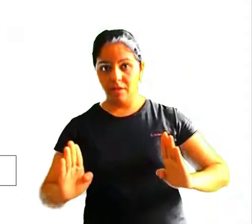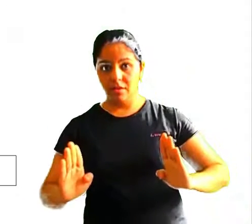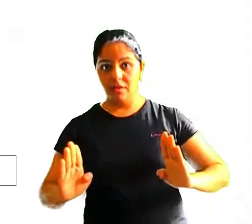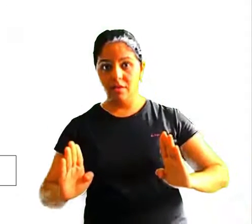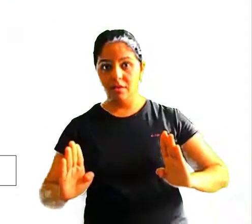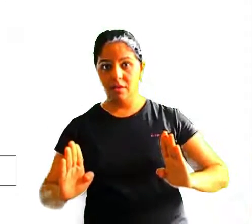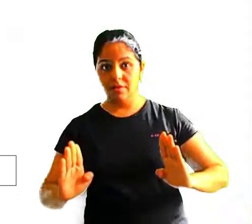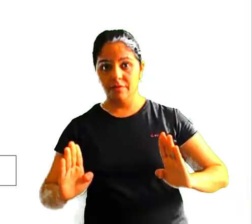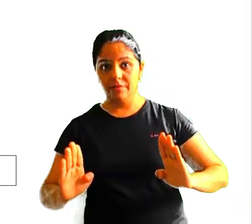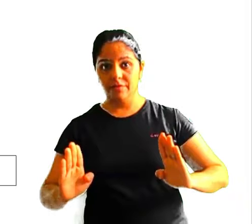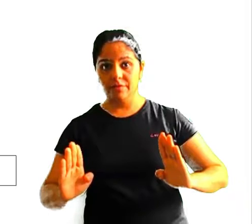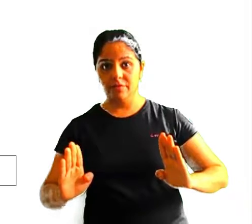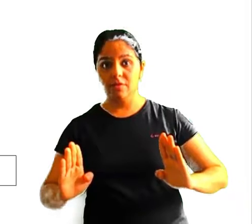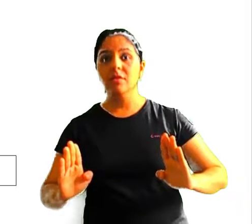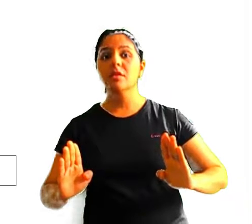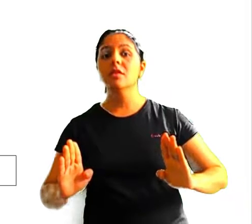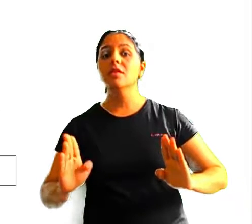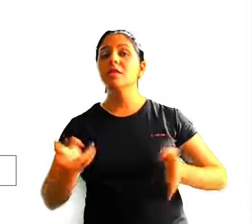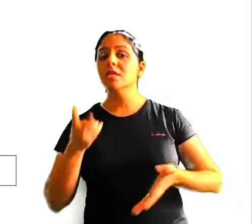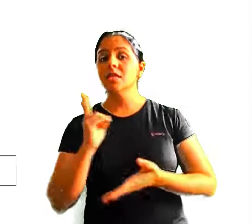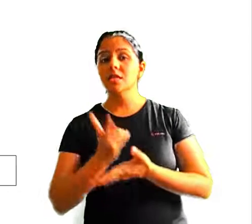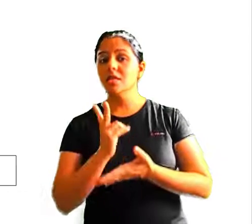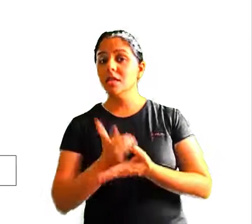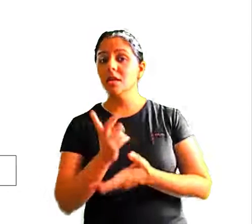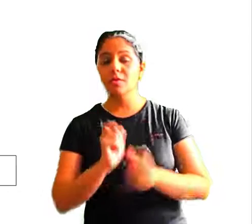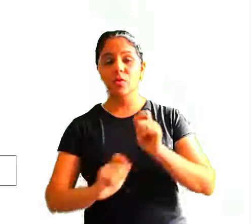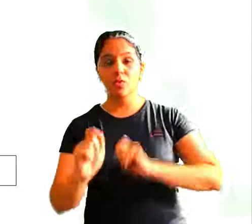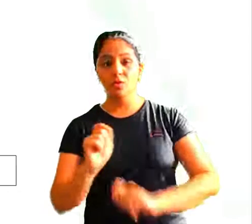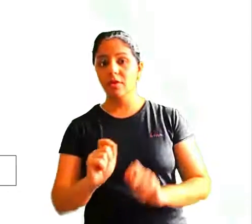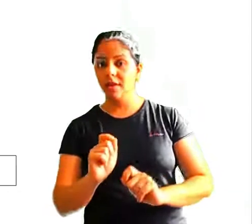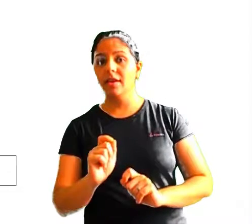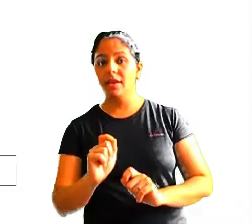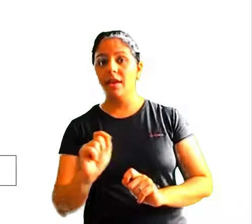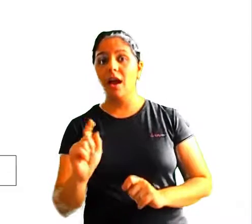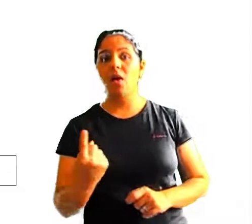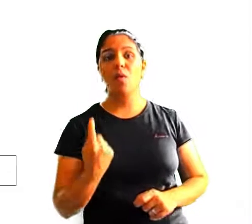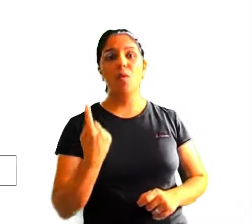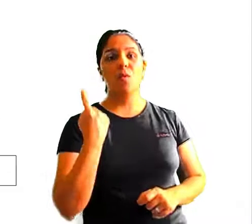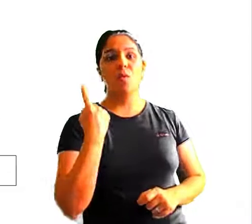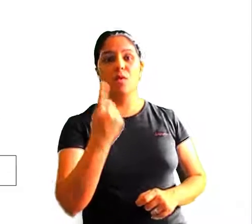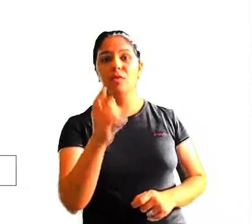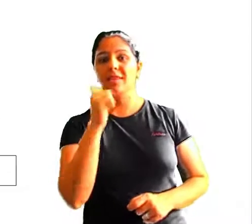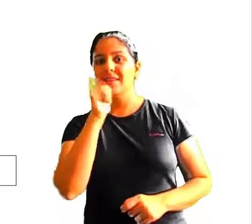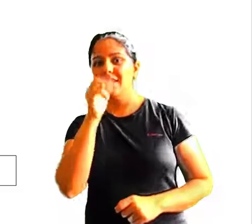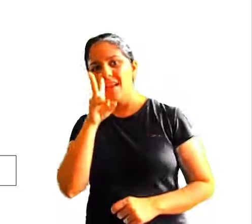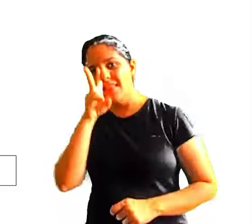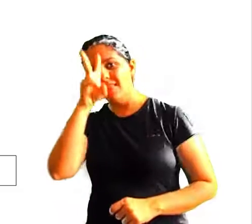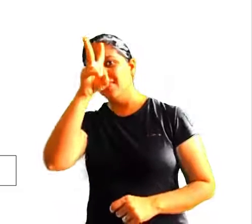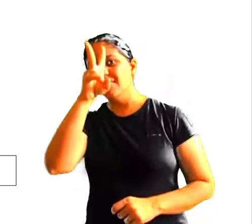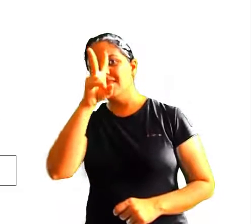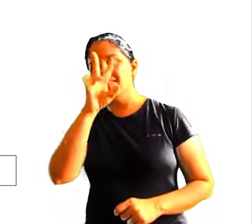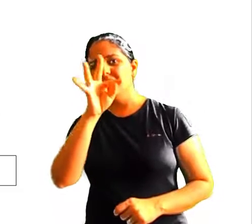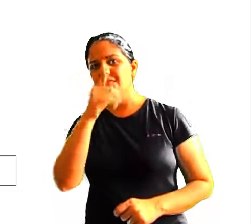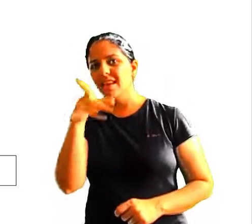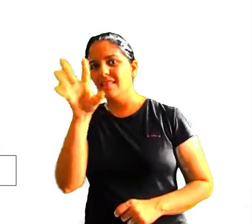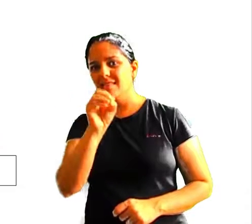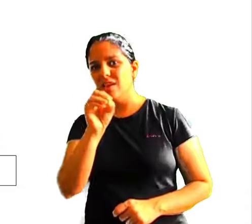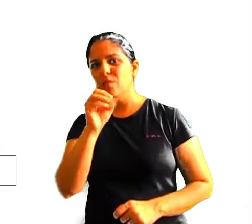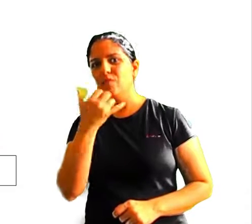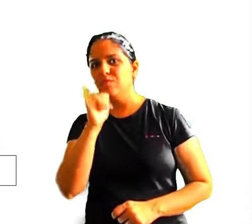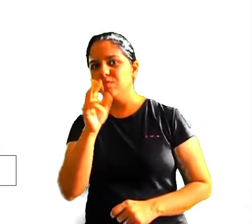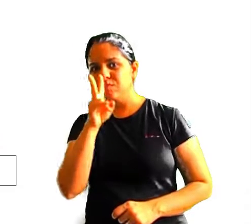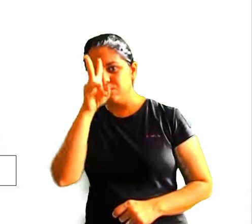dois ou mais elementos ligados em paralelo, né? Quando tem dois ou mais elementos ligados em paralelo, eles estarão sempre submetidos